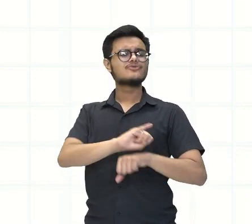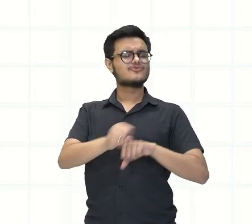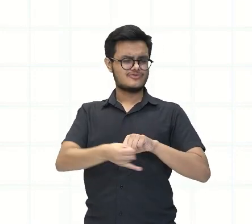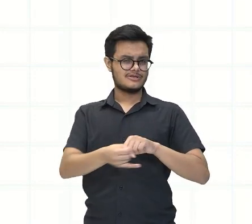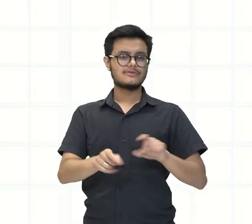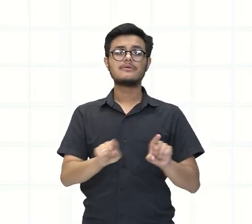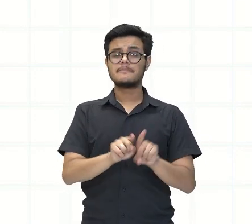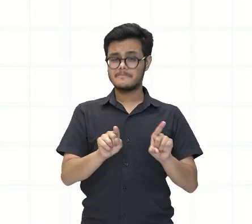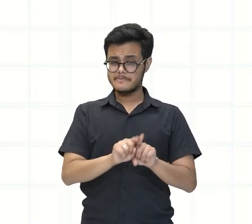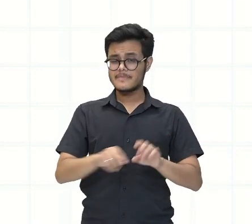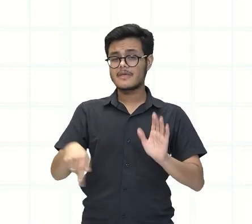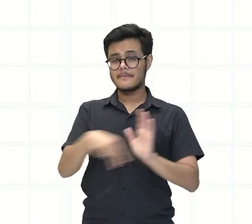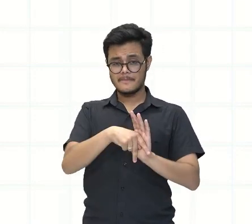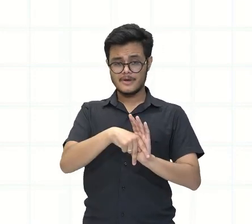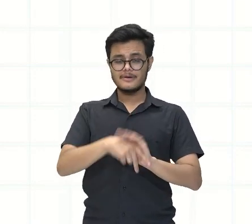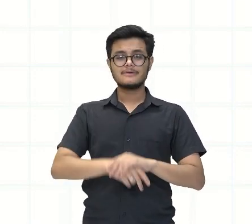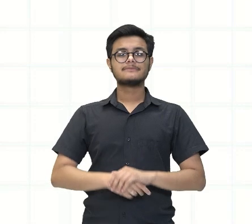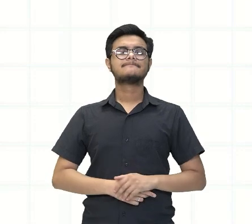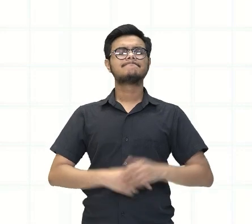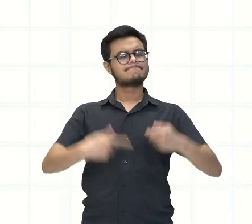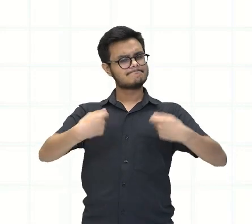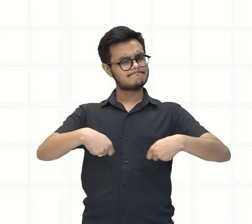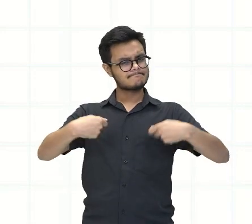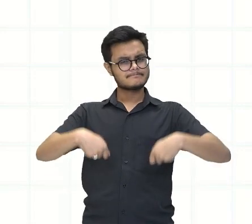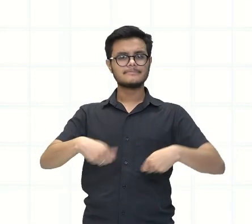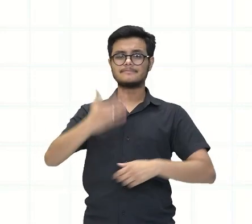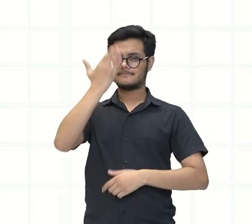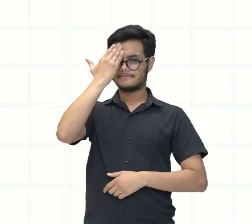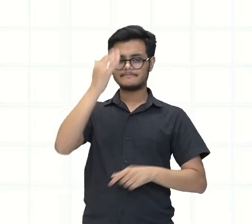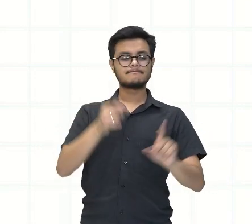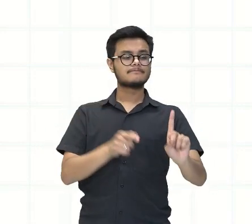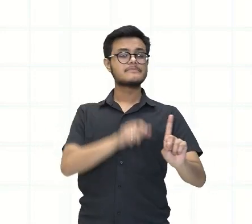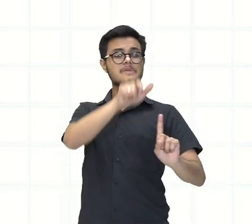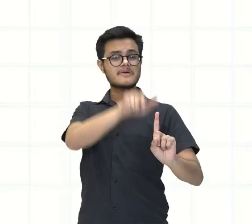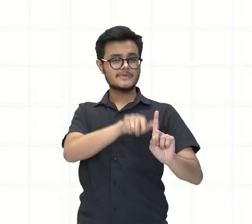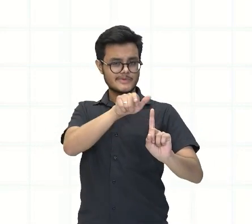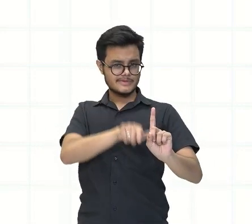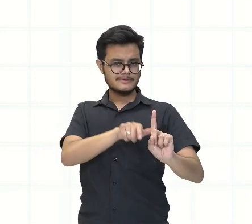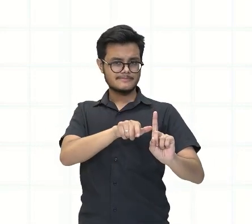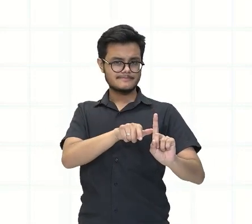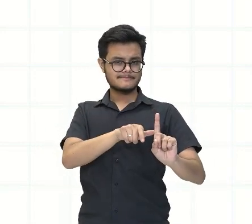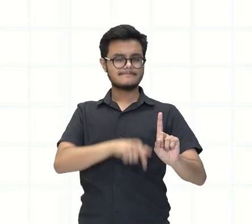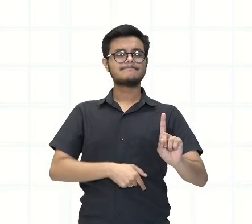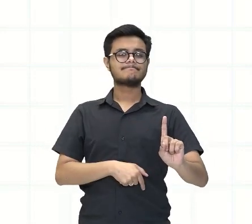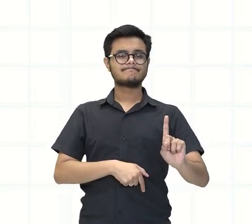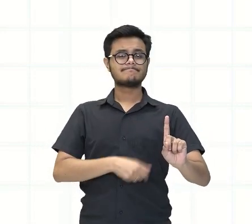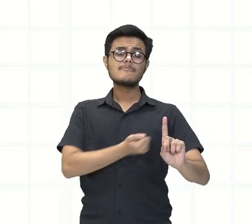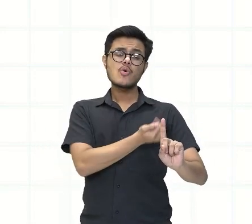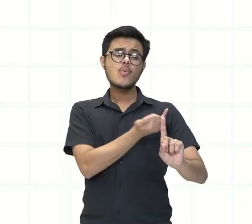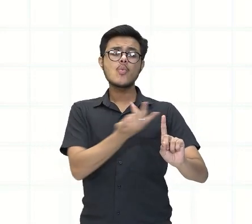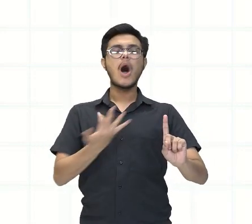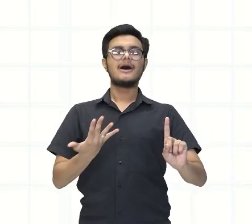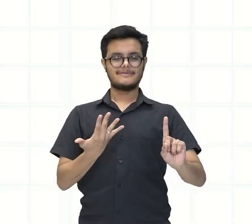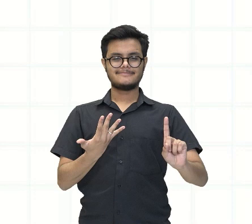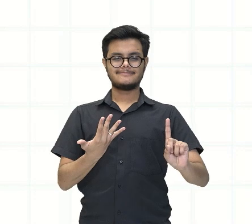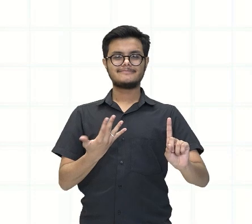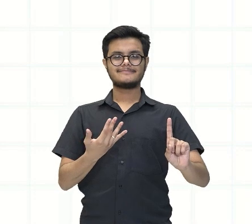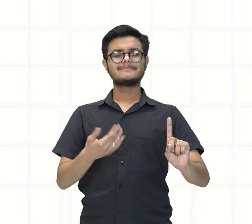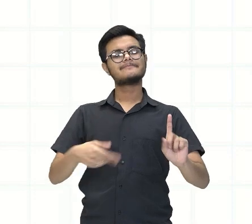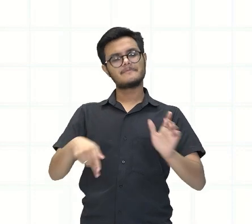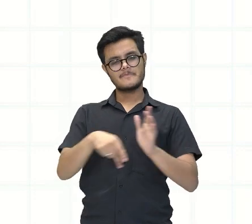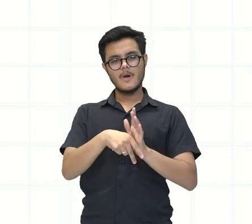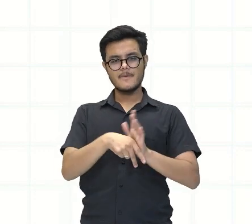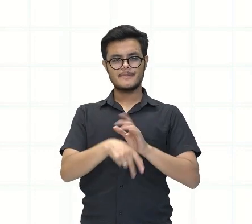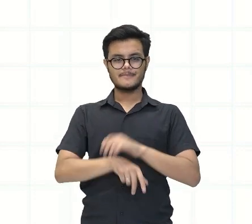desta forma e vai precisar combinar com um sujeito que é plural. É um sujeito que é plural. No